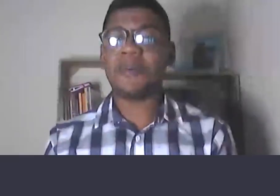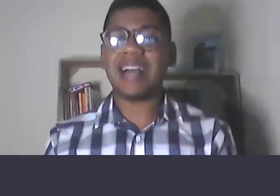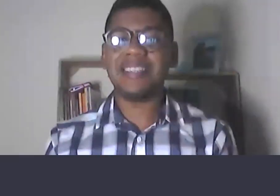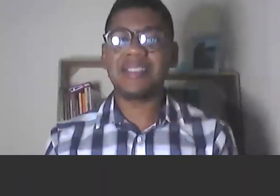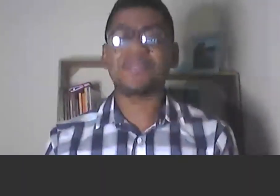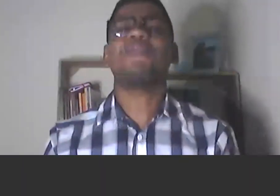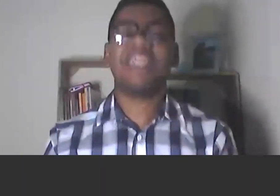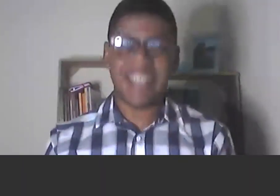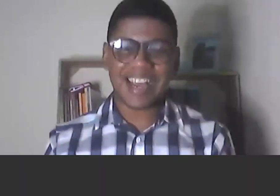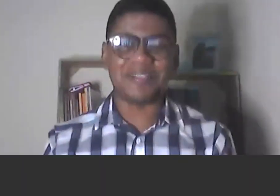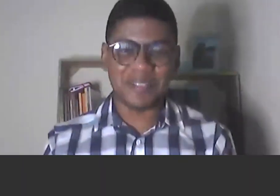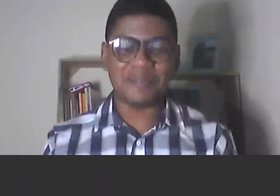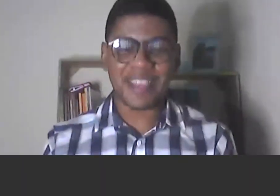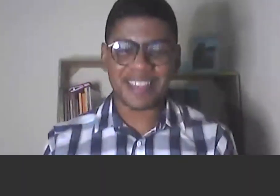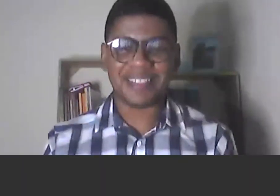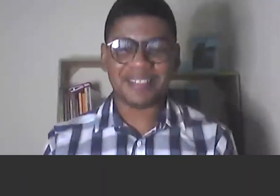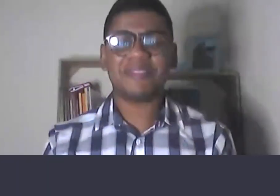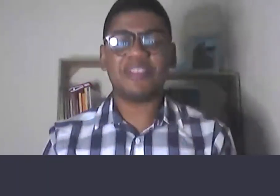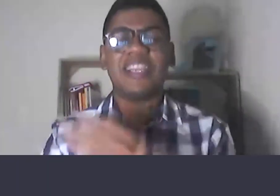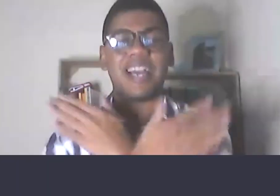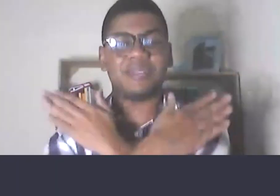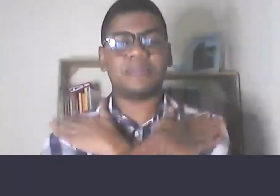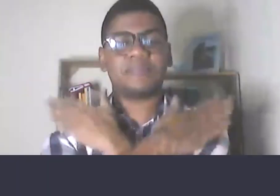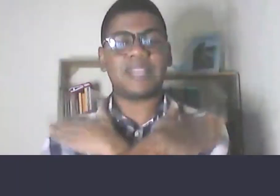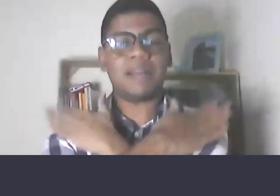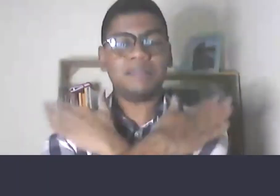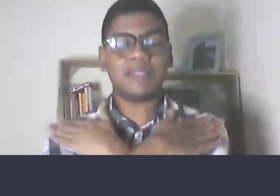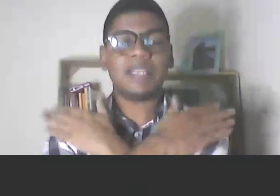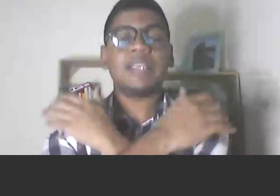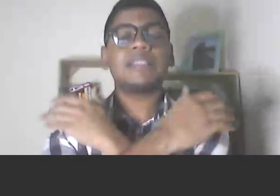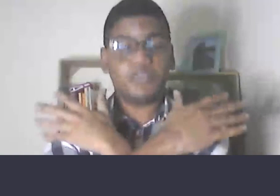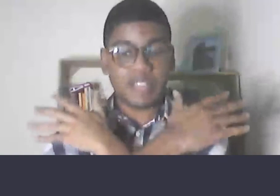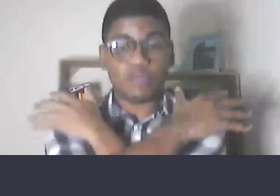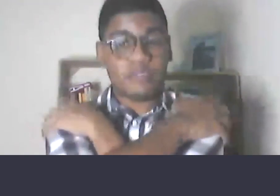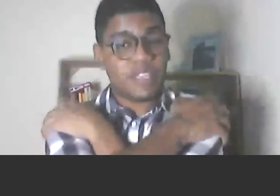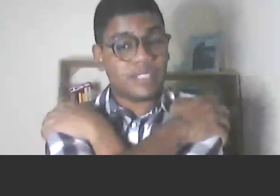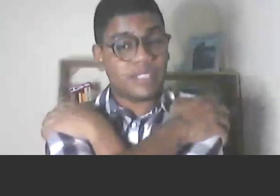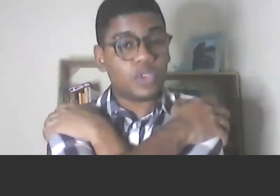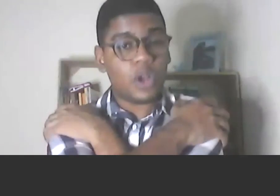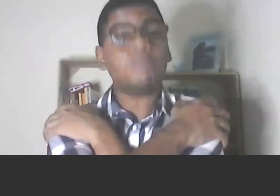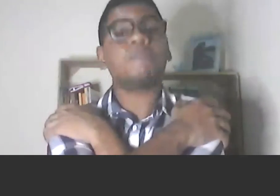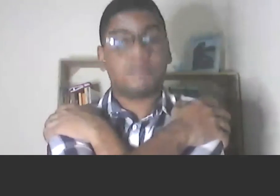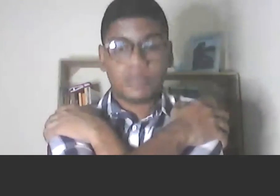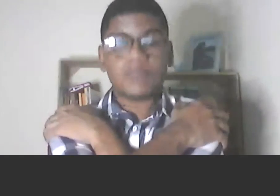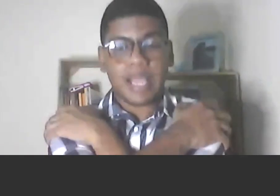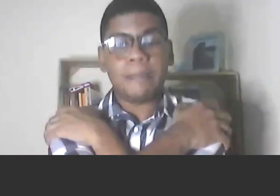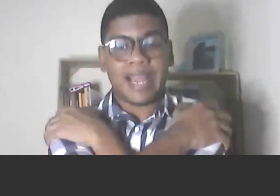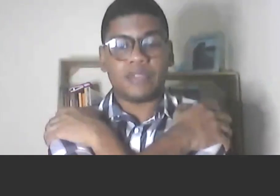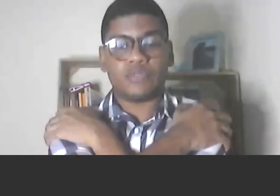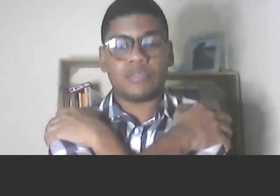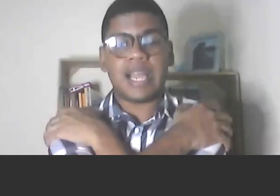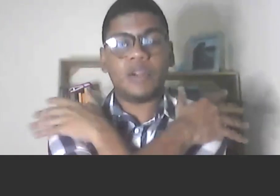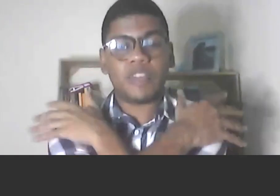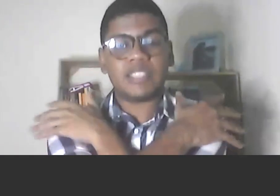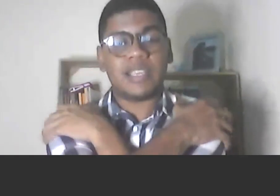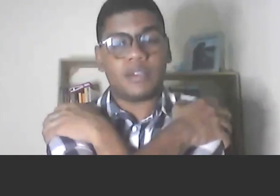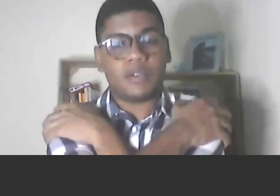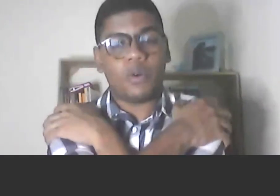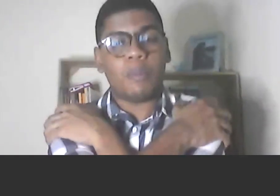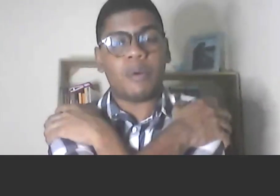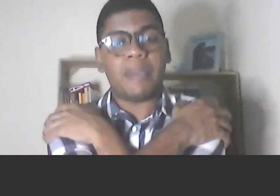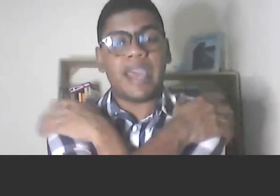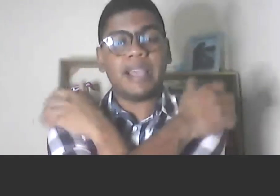Feriado? Não, quase isso. Feriado, muito bem. Feriado, tá? Se eu faço uma vezinha só, abraço, tá? Então